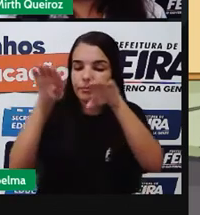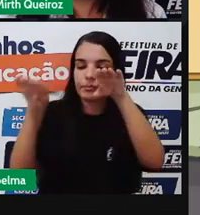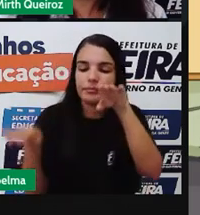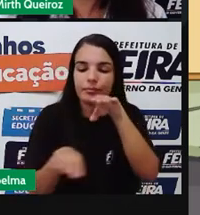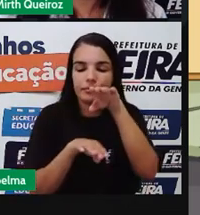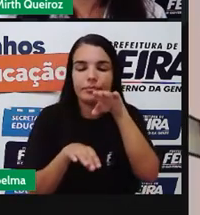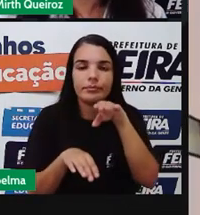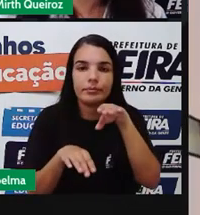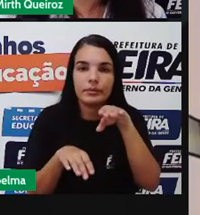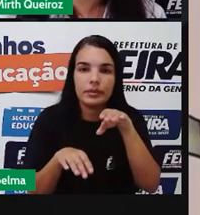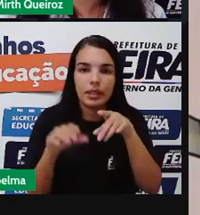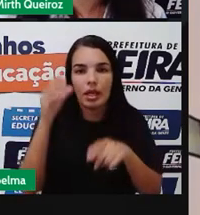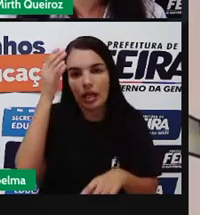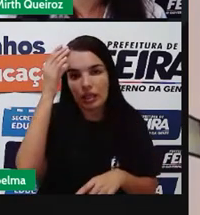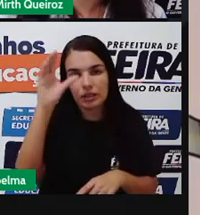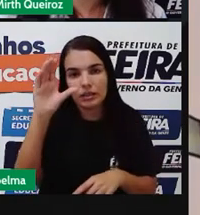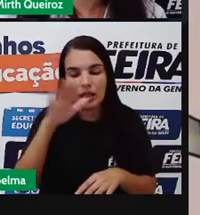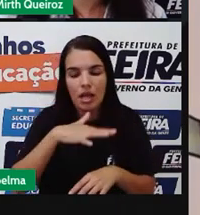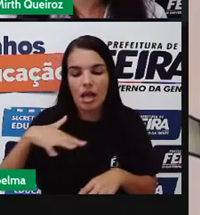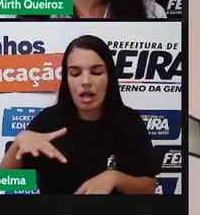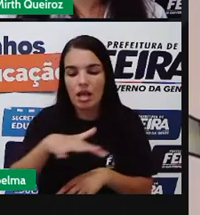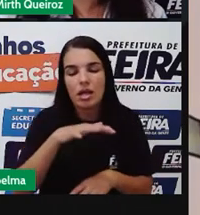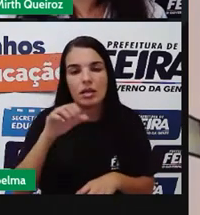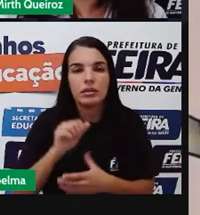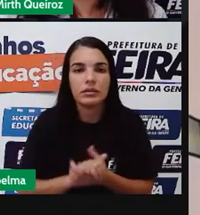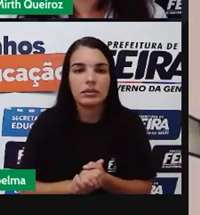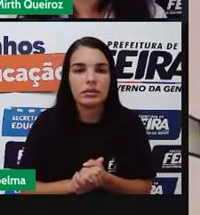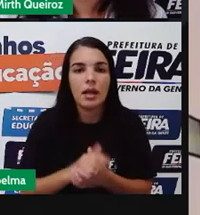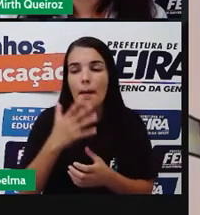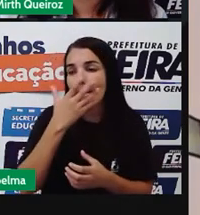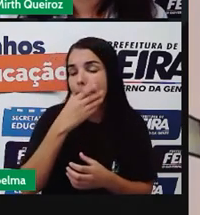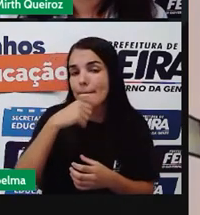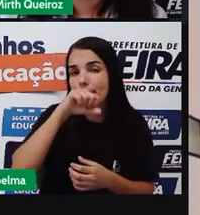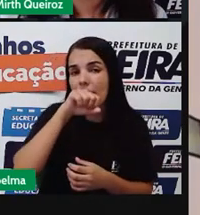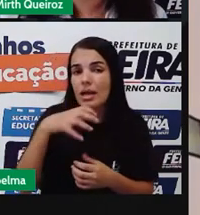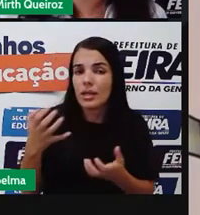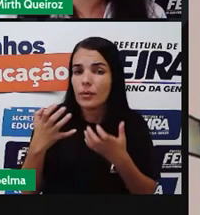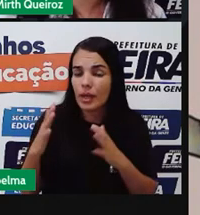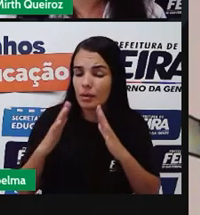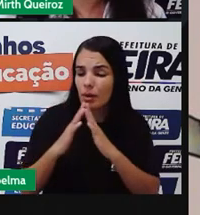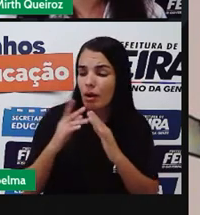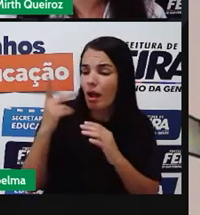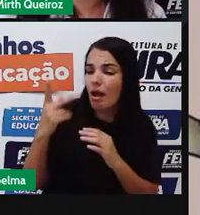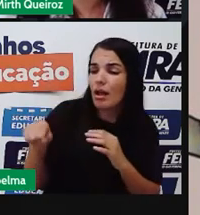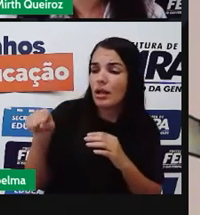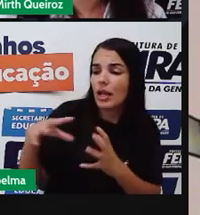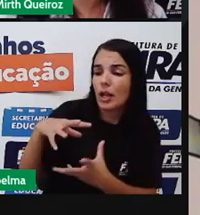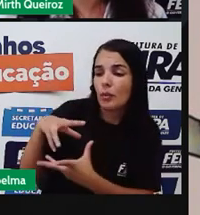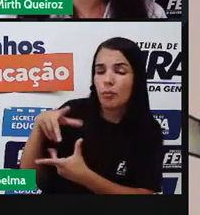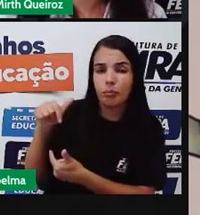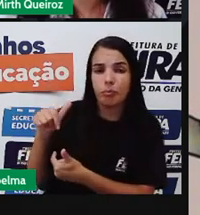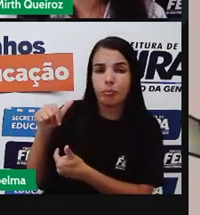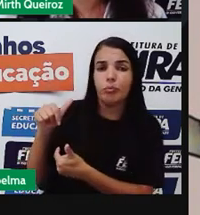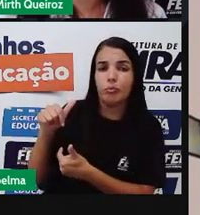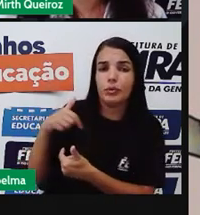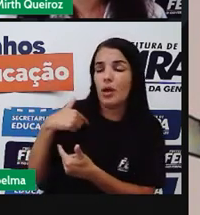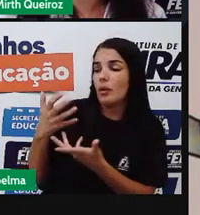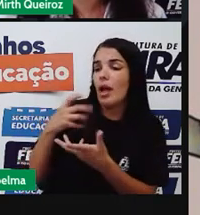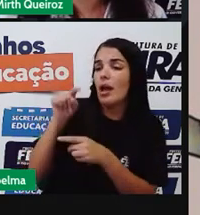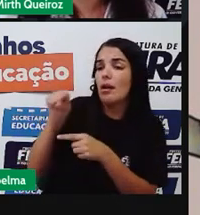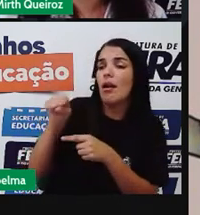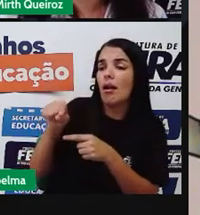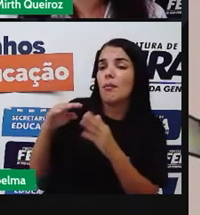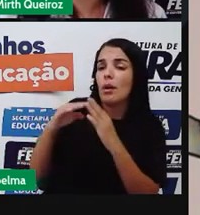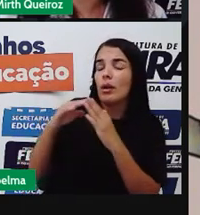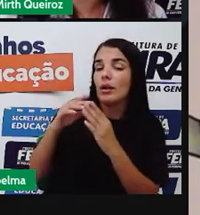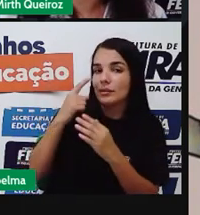sociais e regiões. Pai, eu quero morar naquele mundo. Olha só, essa criança que mora